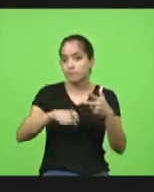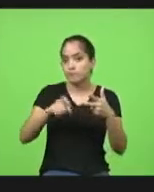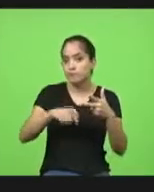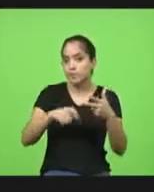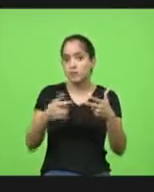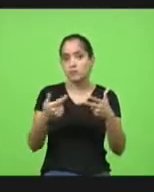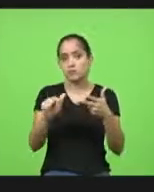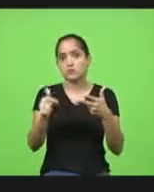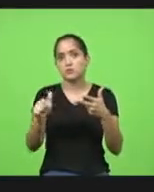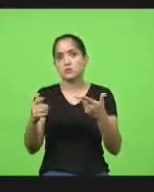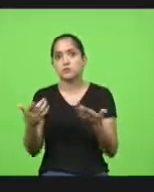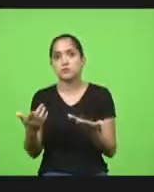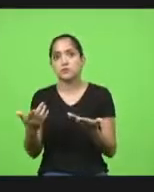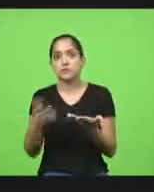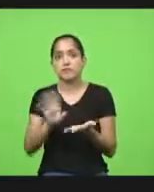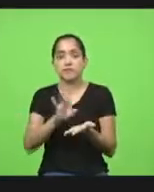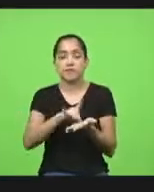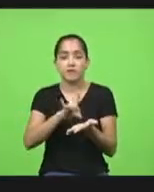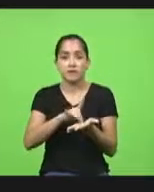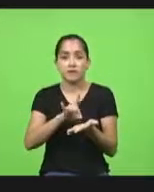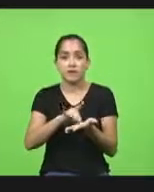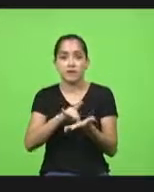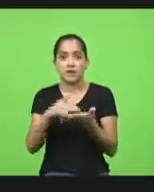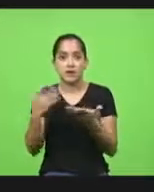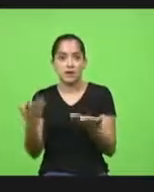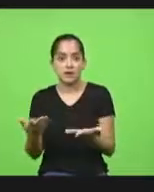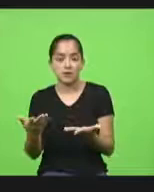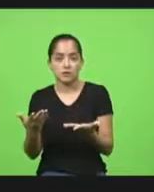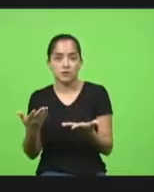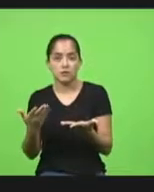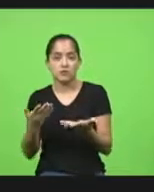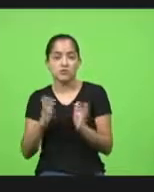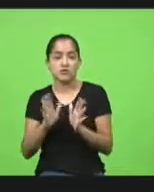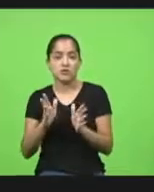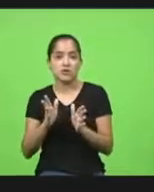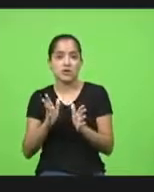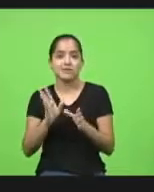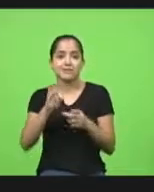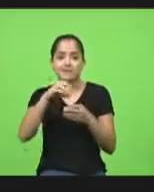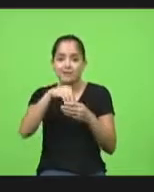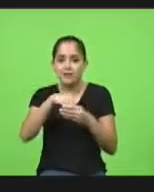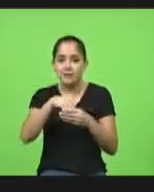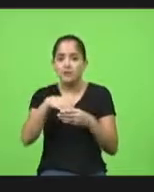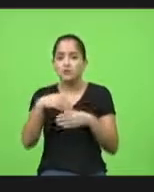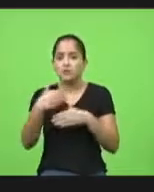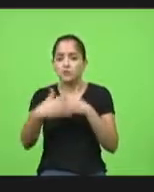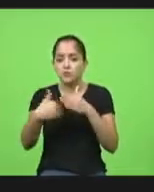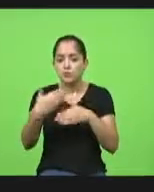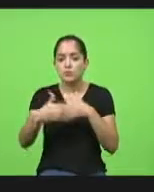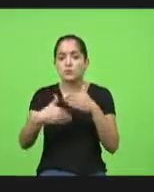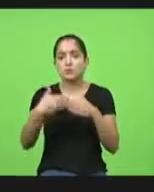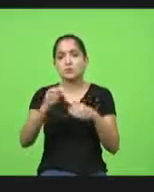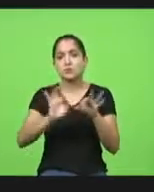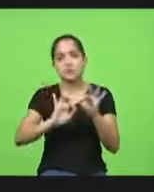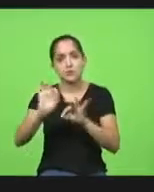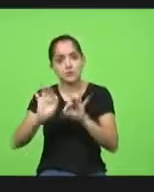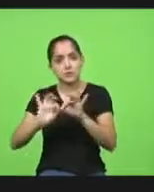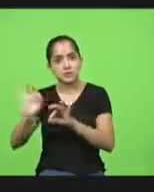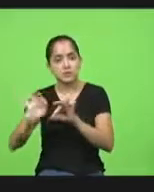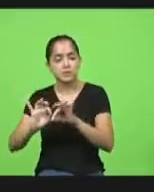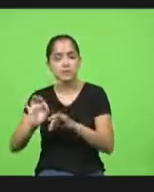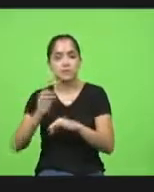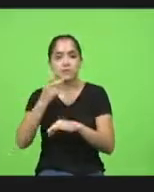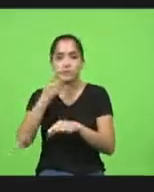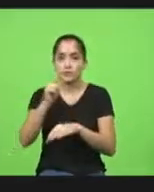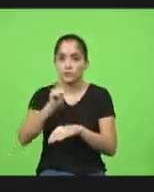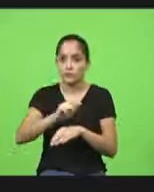disso, validar algo que já que deveria estar dentro de um processo de planejamento. E como eu repito e continuo com o meu